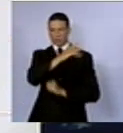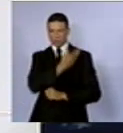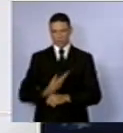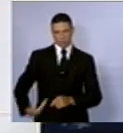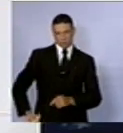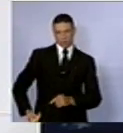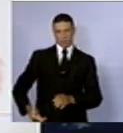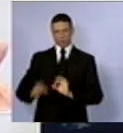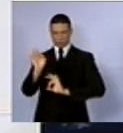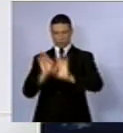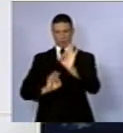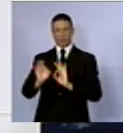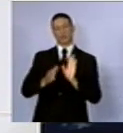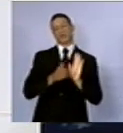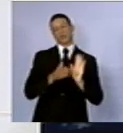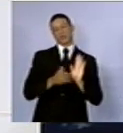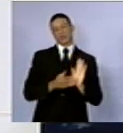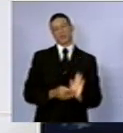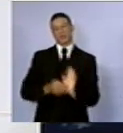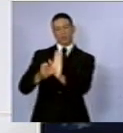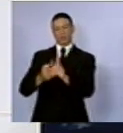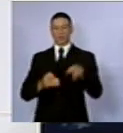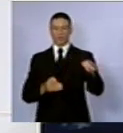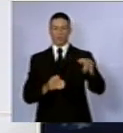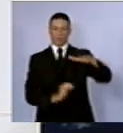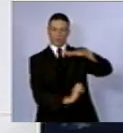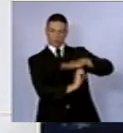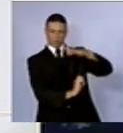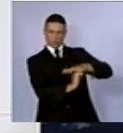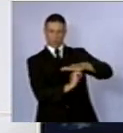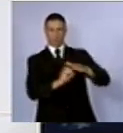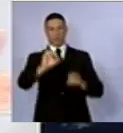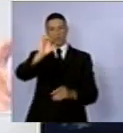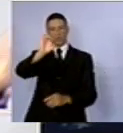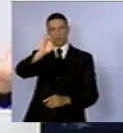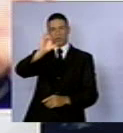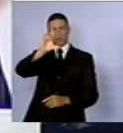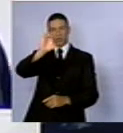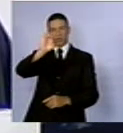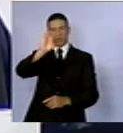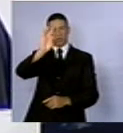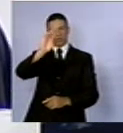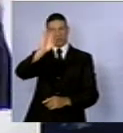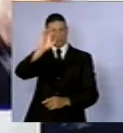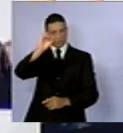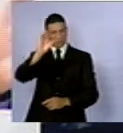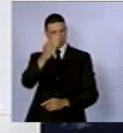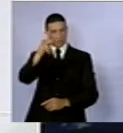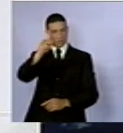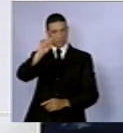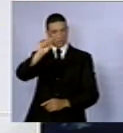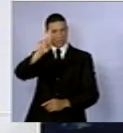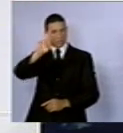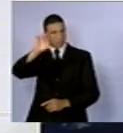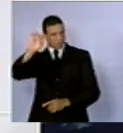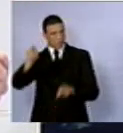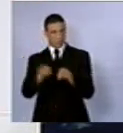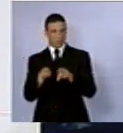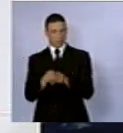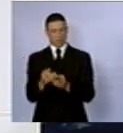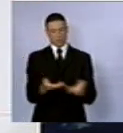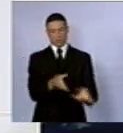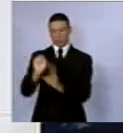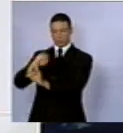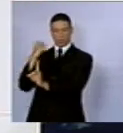partir do recurso da eletropaulo metropolitana e enfim e de outro lado a sociedade